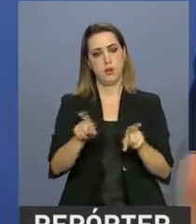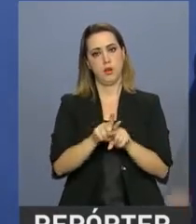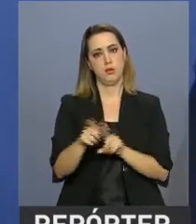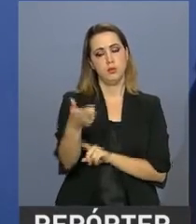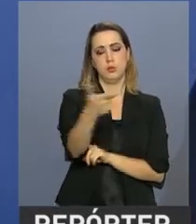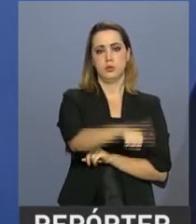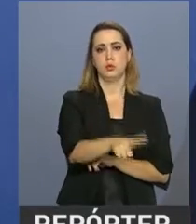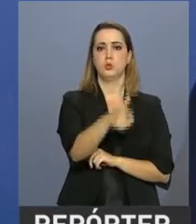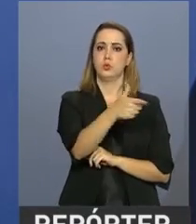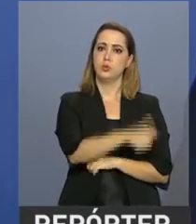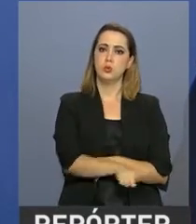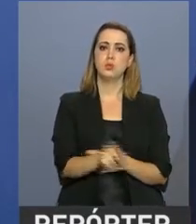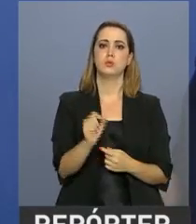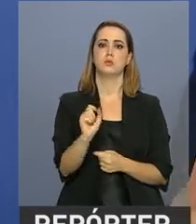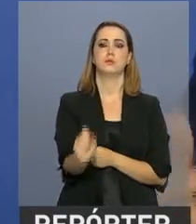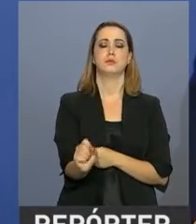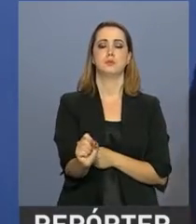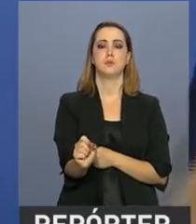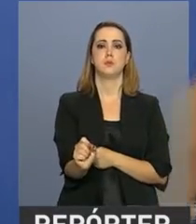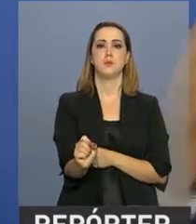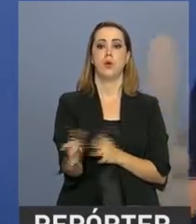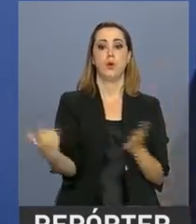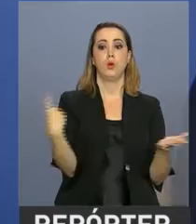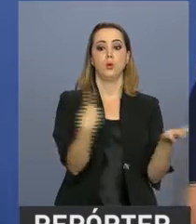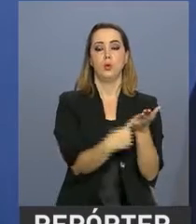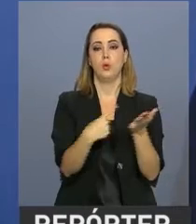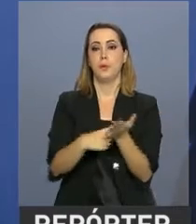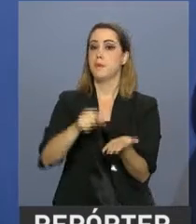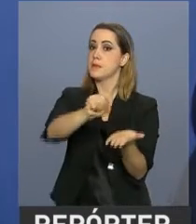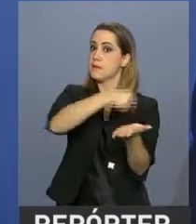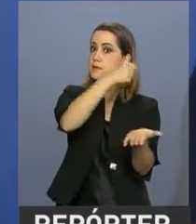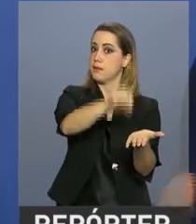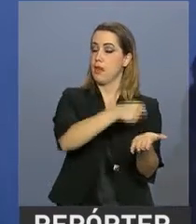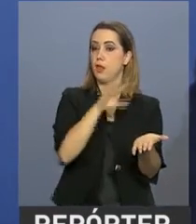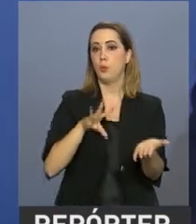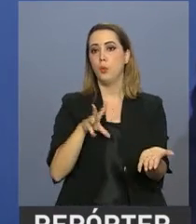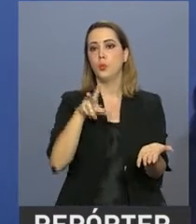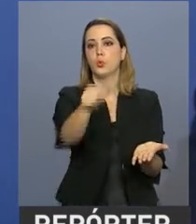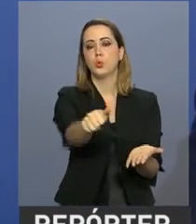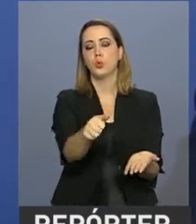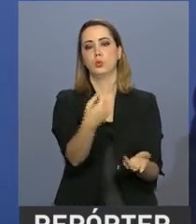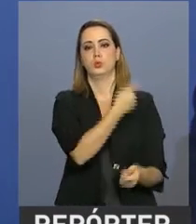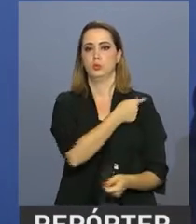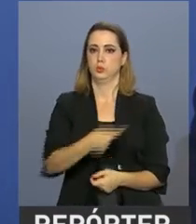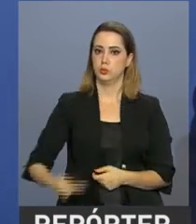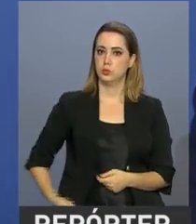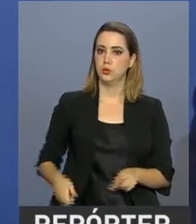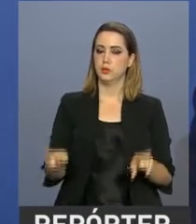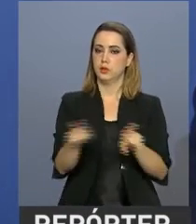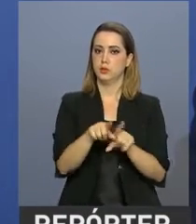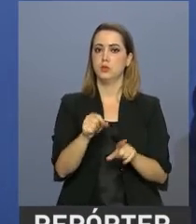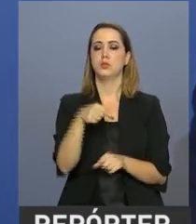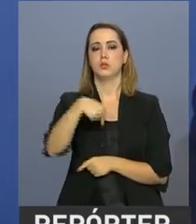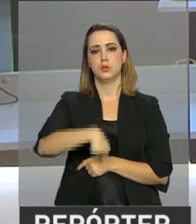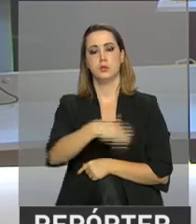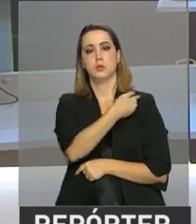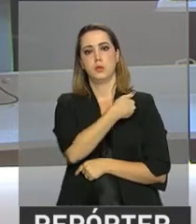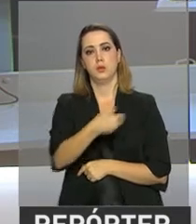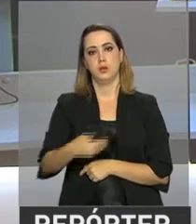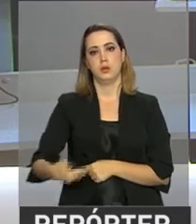com um pacto assinado por todos os governadores e pelo governo